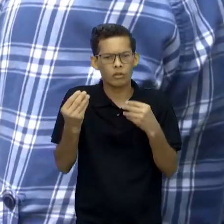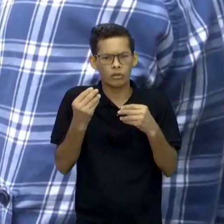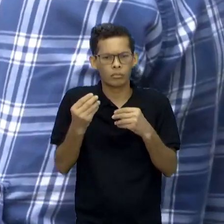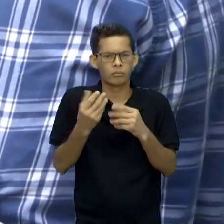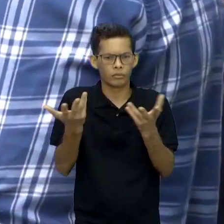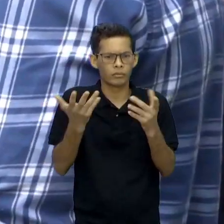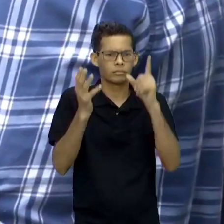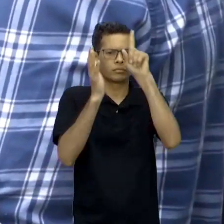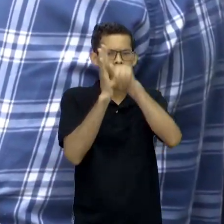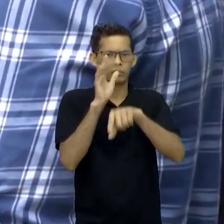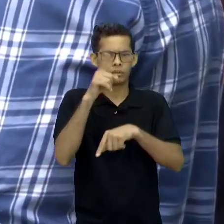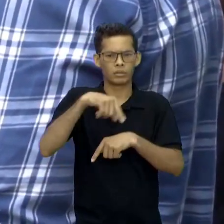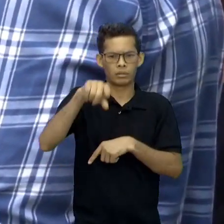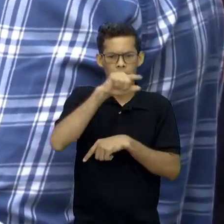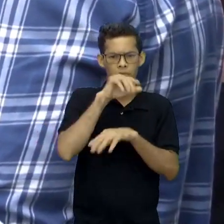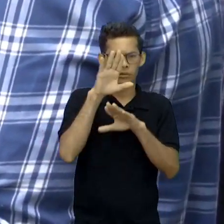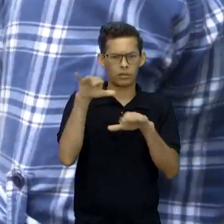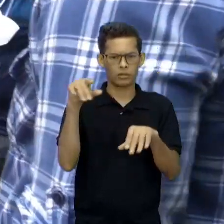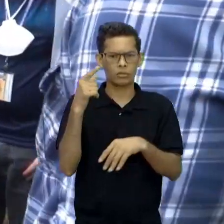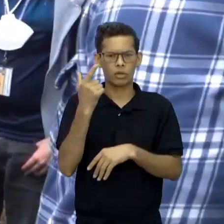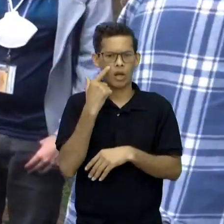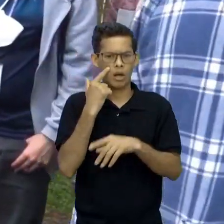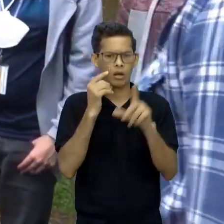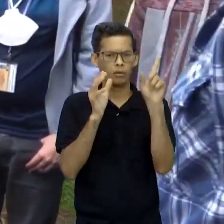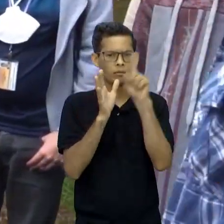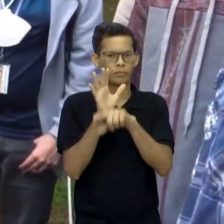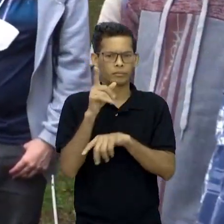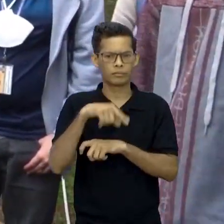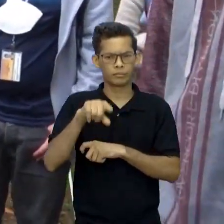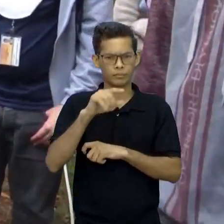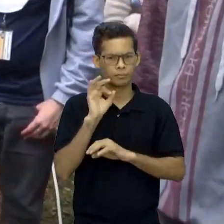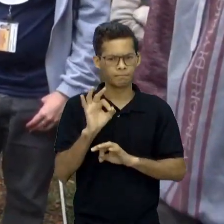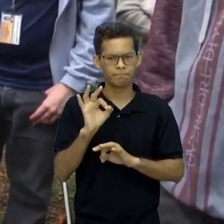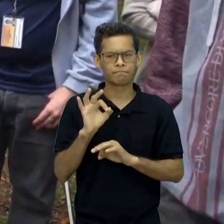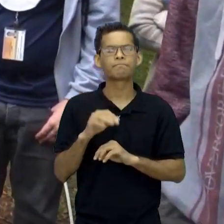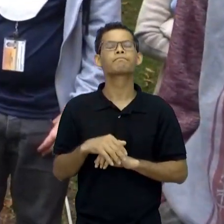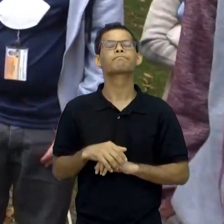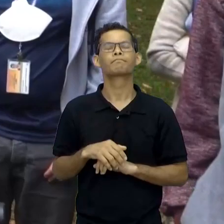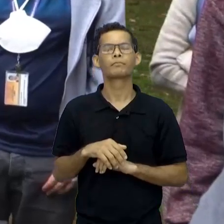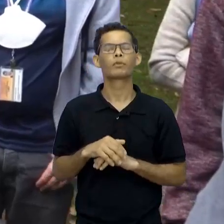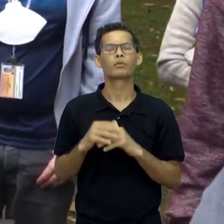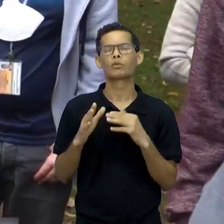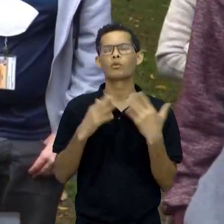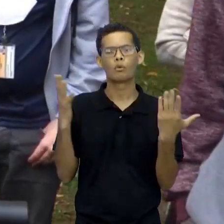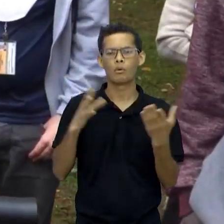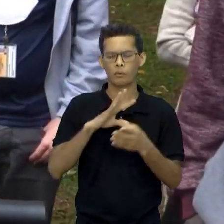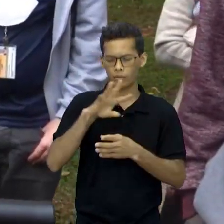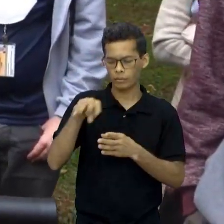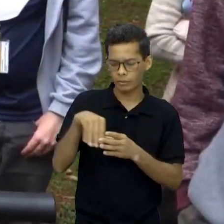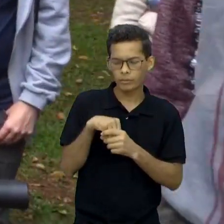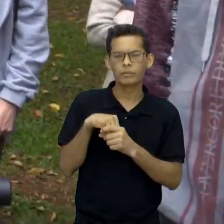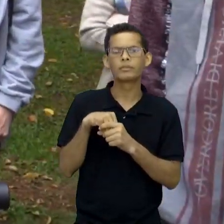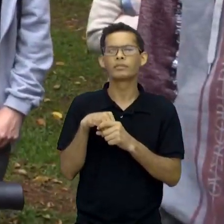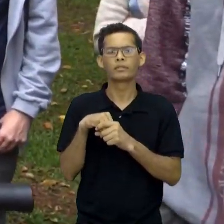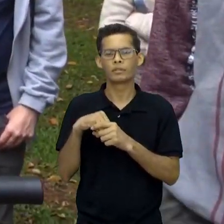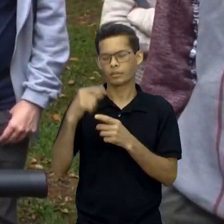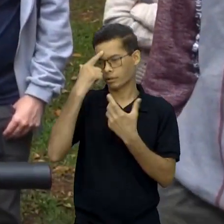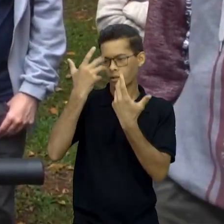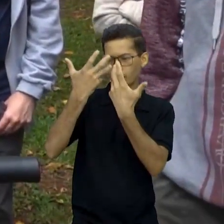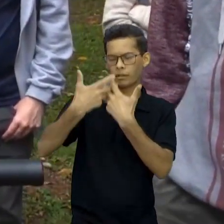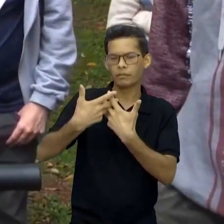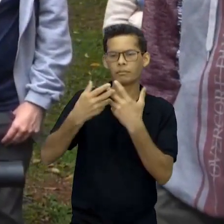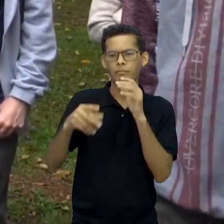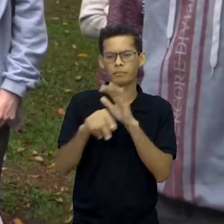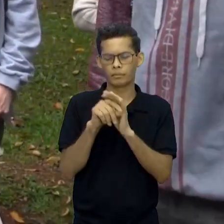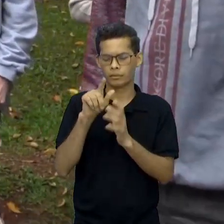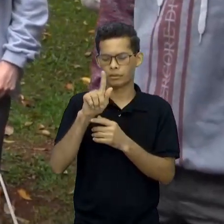para os universitários. Pessoal, qual é a propriedade física que governa a reflexão da onda do